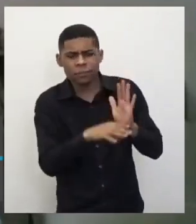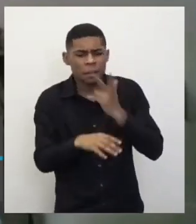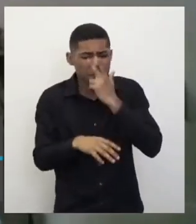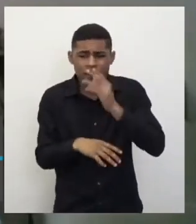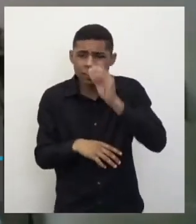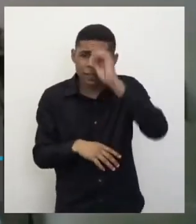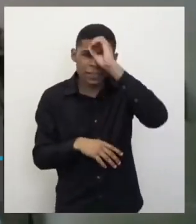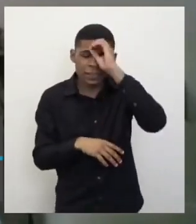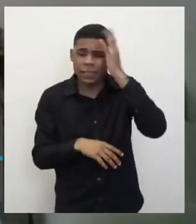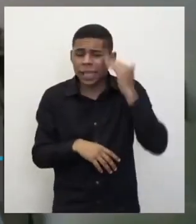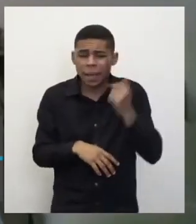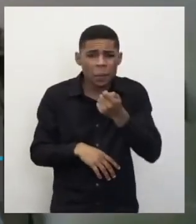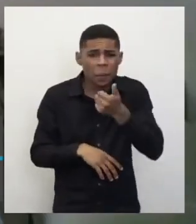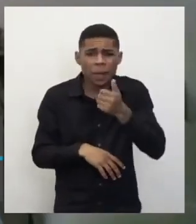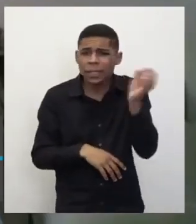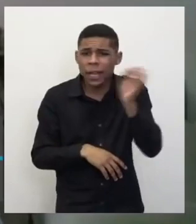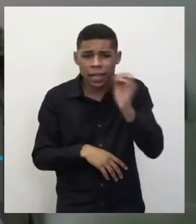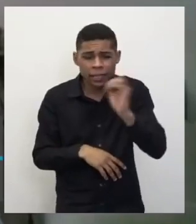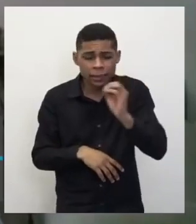né? Inclusive,